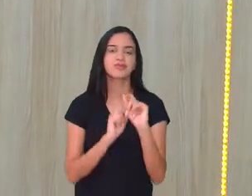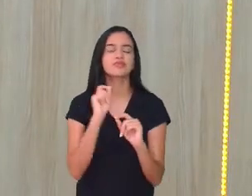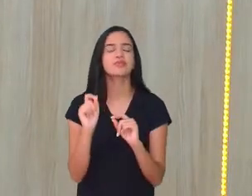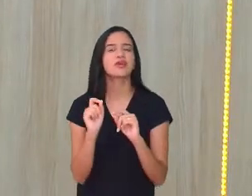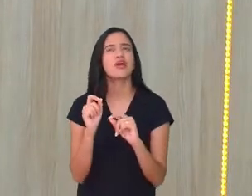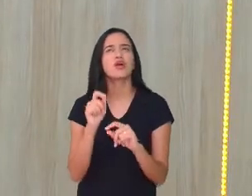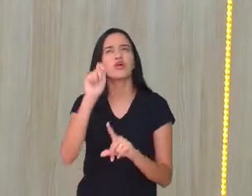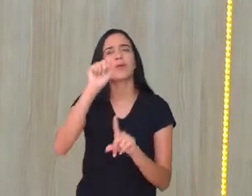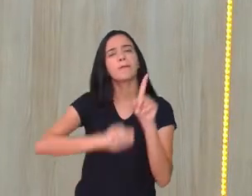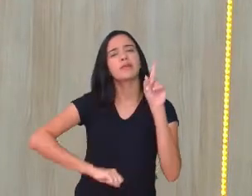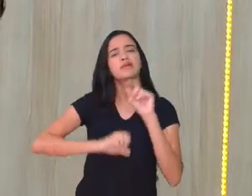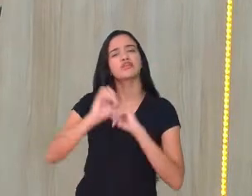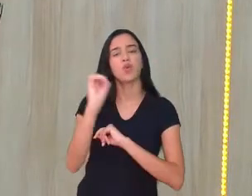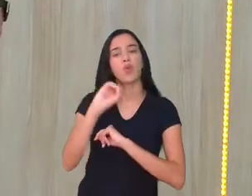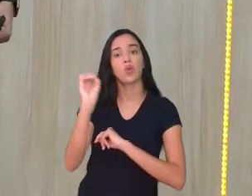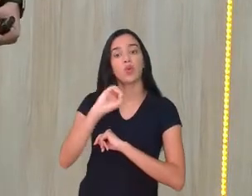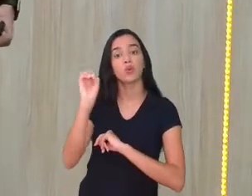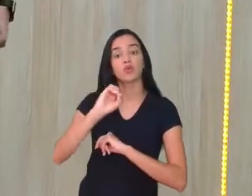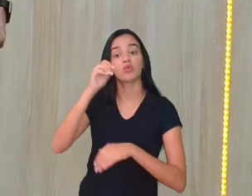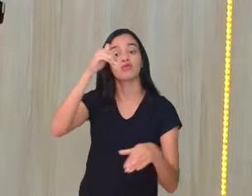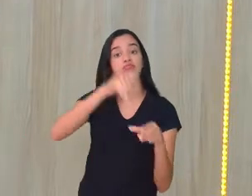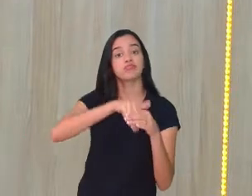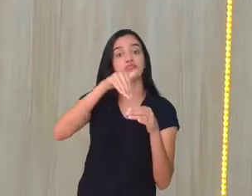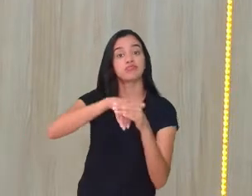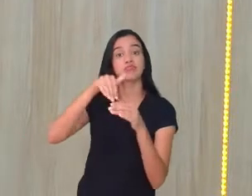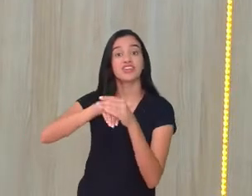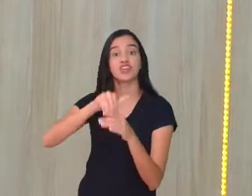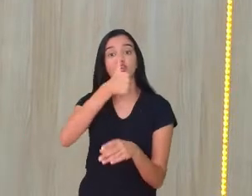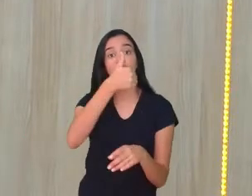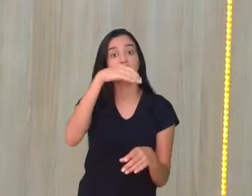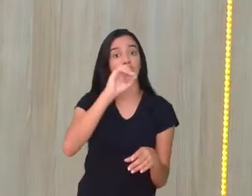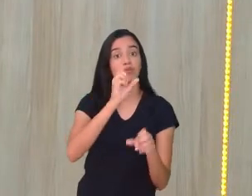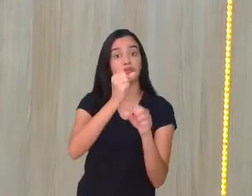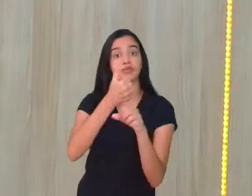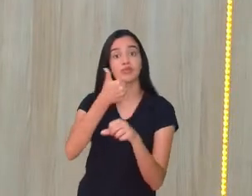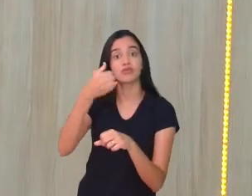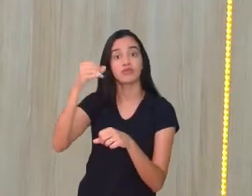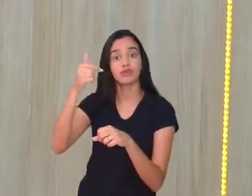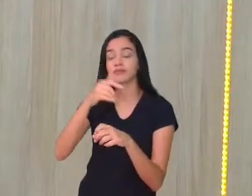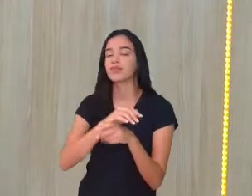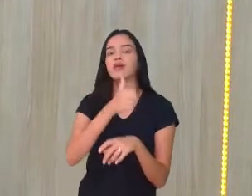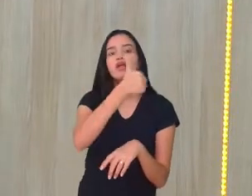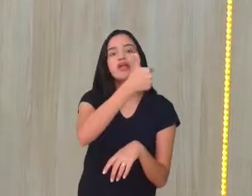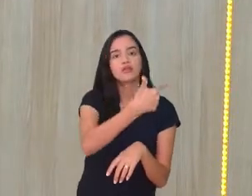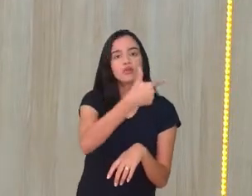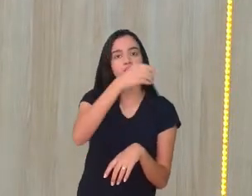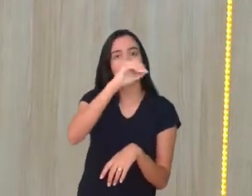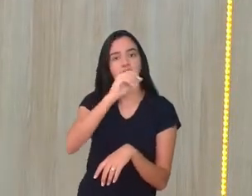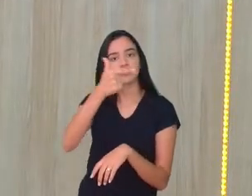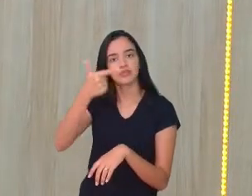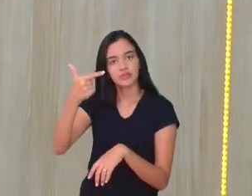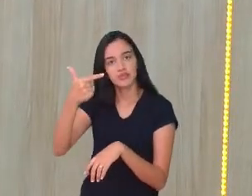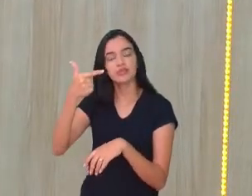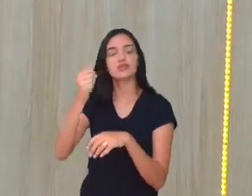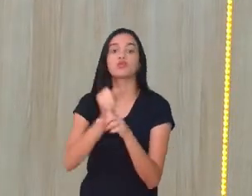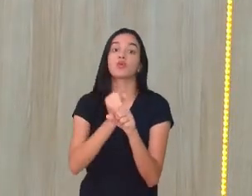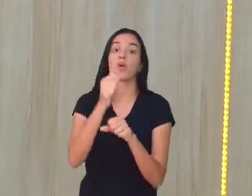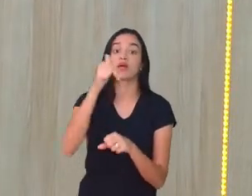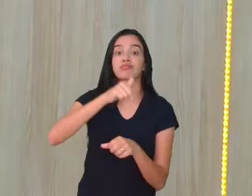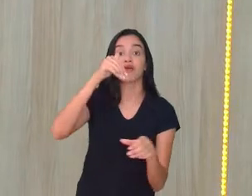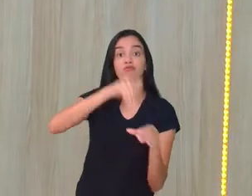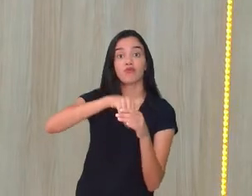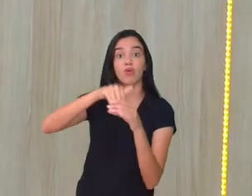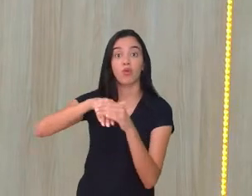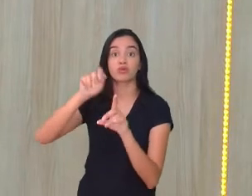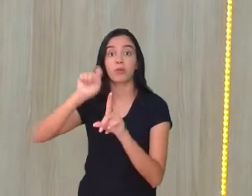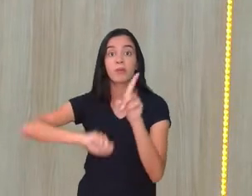mês de outubro as eleições de 2022, certo? E o pessoal fazem aí as